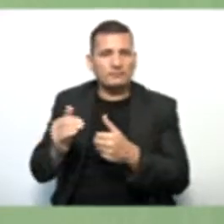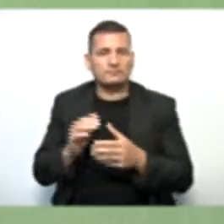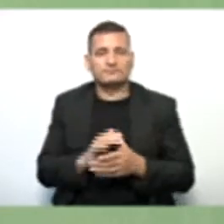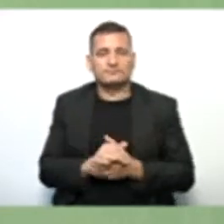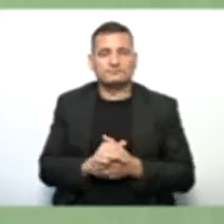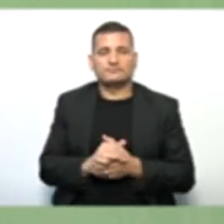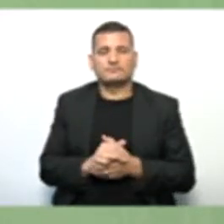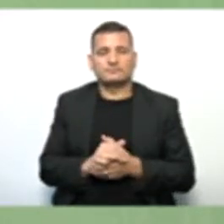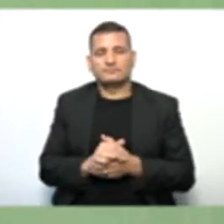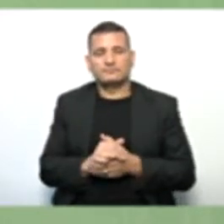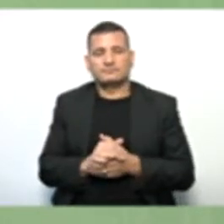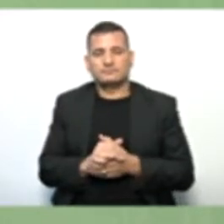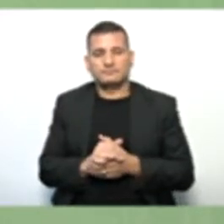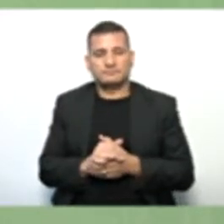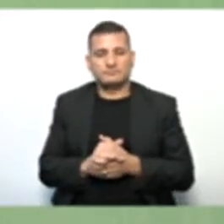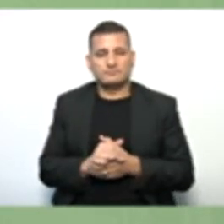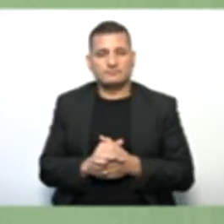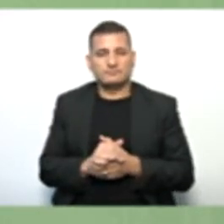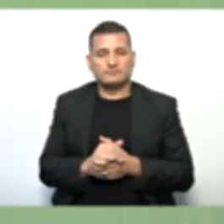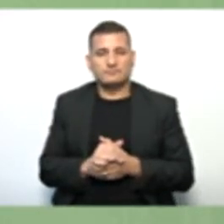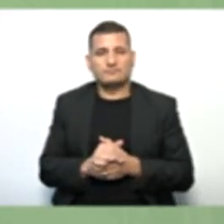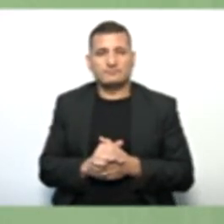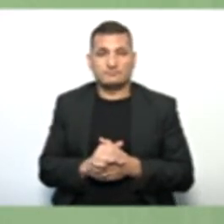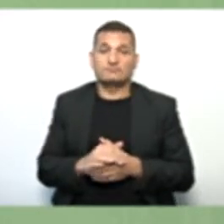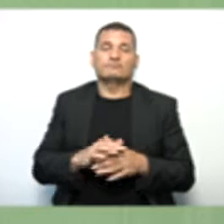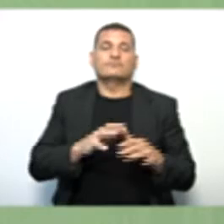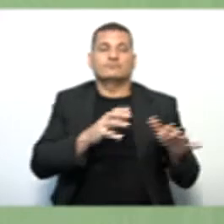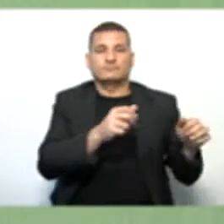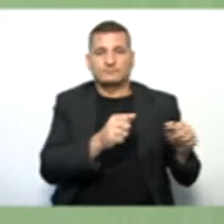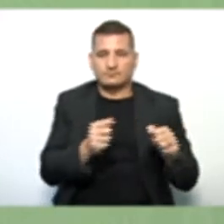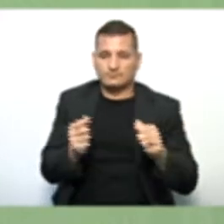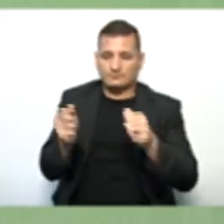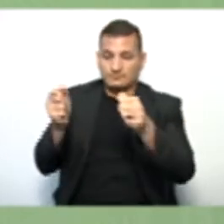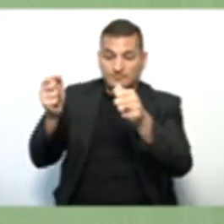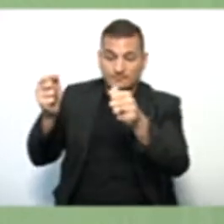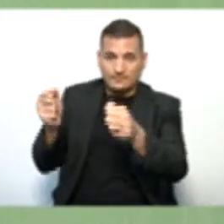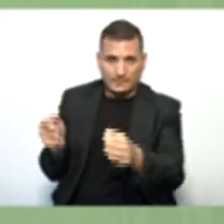solução. Tá? De uma lâmpada. O que é? Pega uma escada.